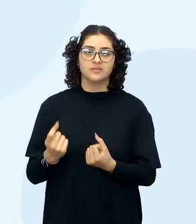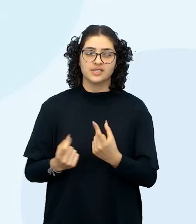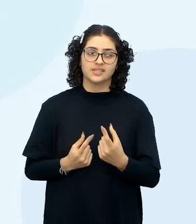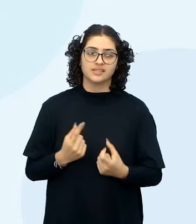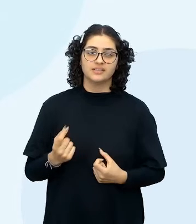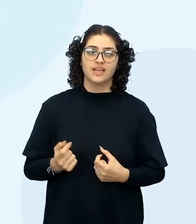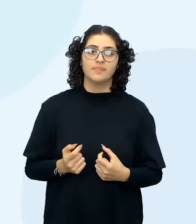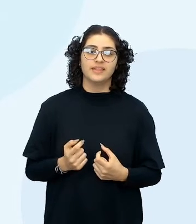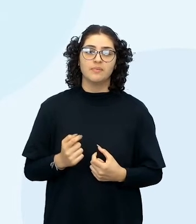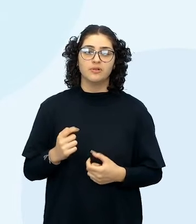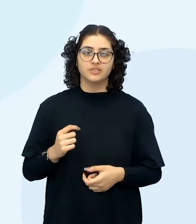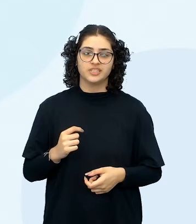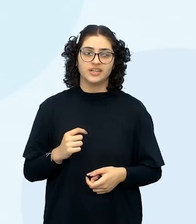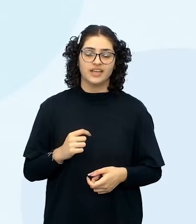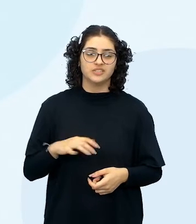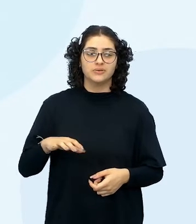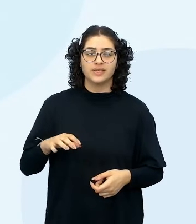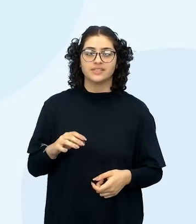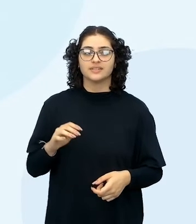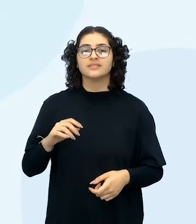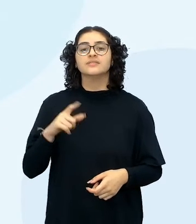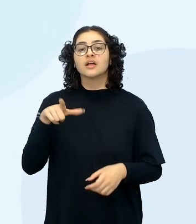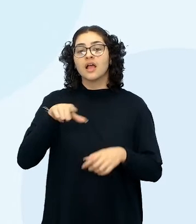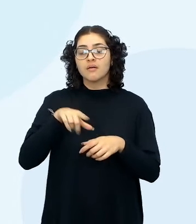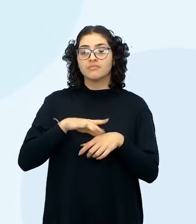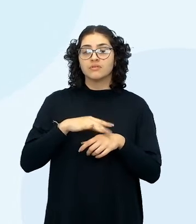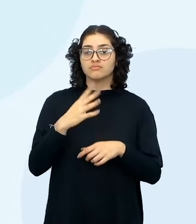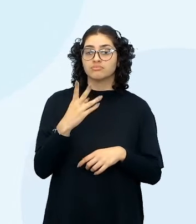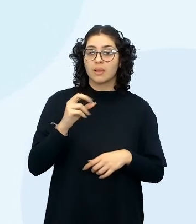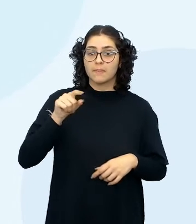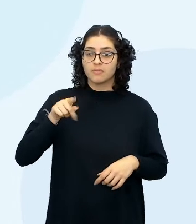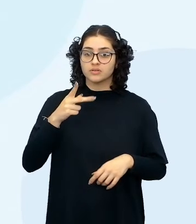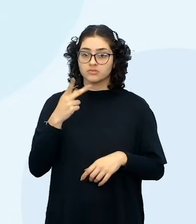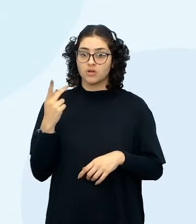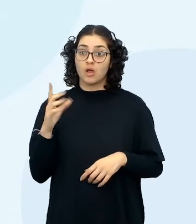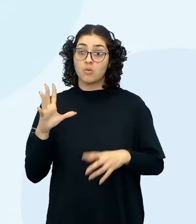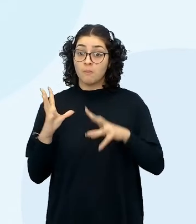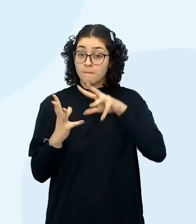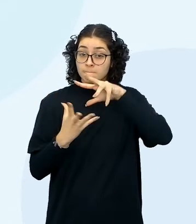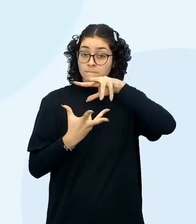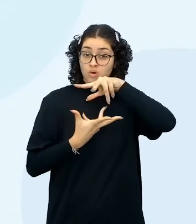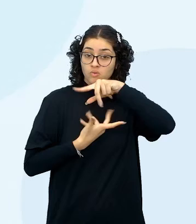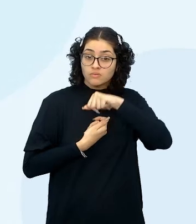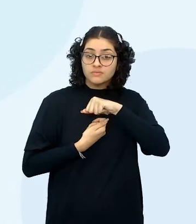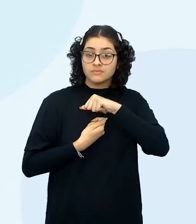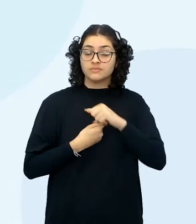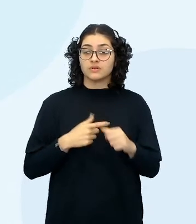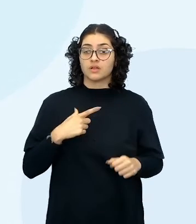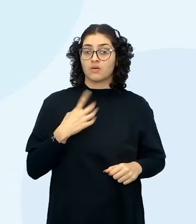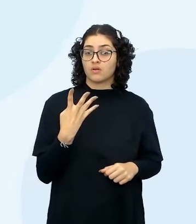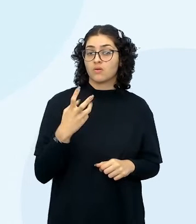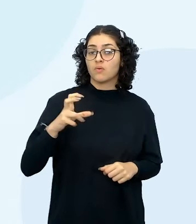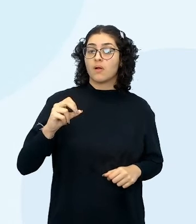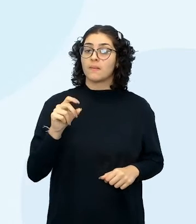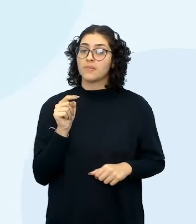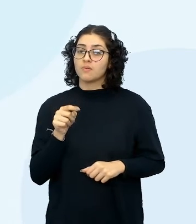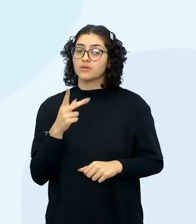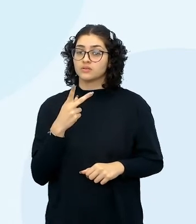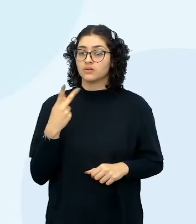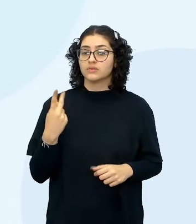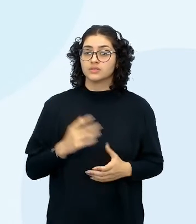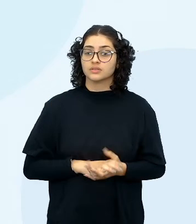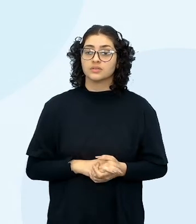cada 10 mil pessoas, né? Então, olha só, no mundo a gente tem 450 mil